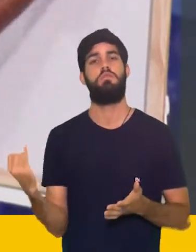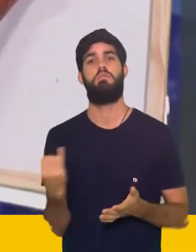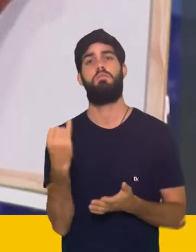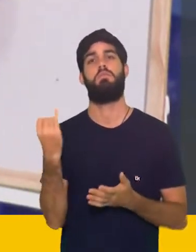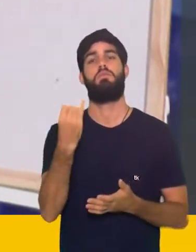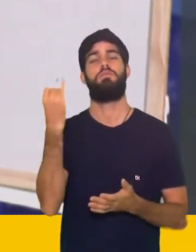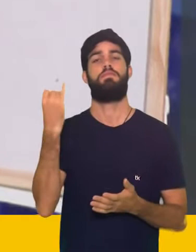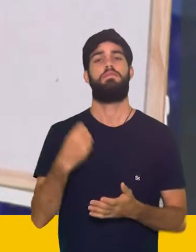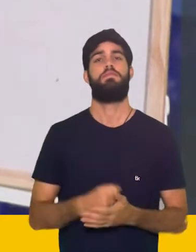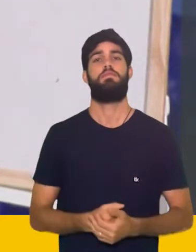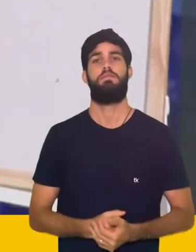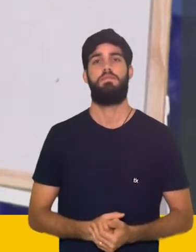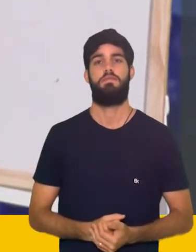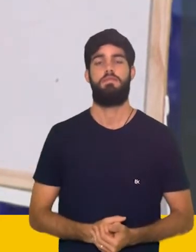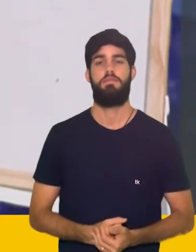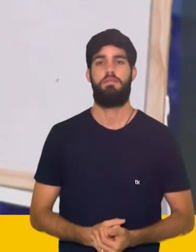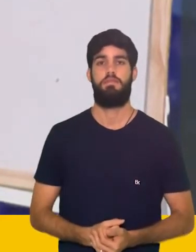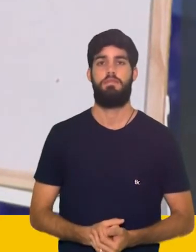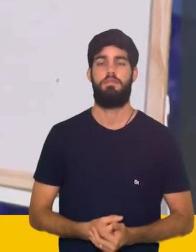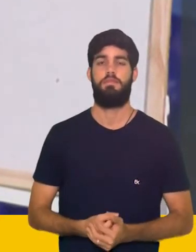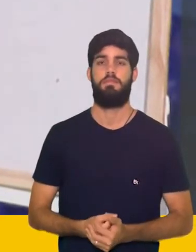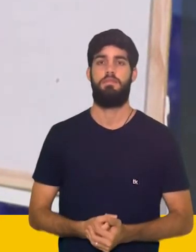importância.